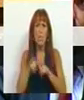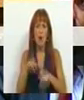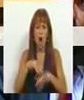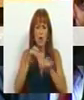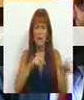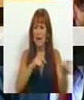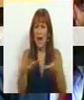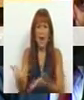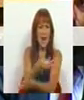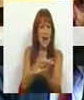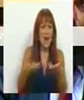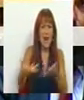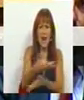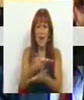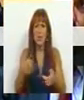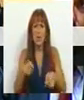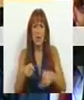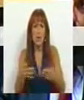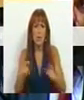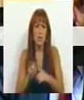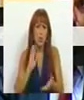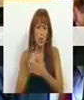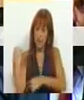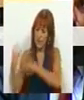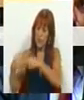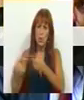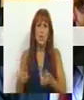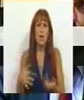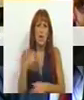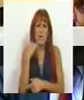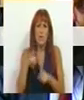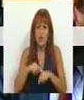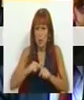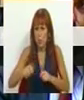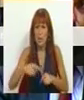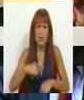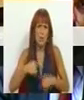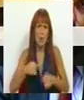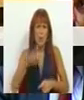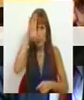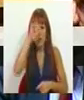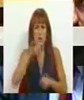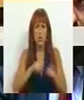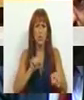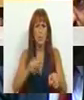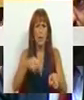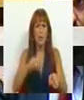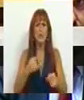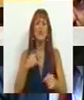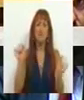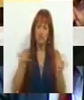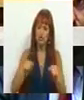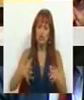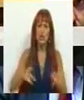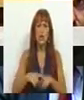estes hospitais se relacionam. Aliás, isto foi ao longo dos últimos anos e, felizmente, já neste mandato, até o próprio Ministro do Partido Socialista já